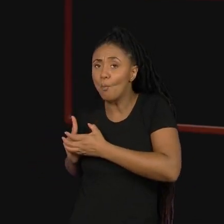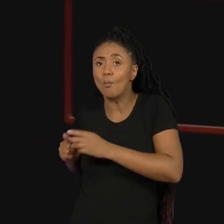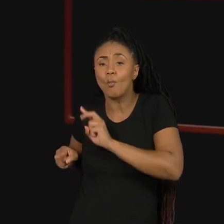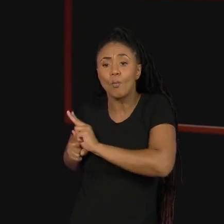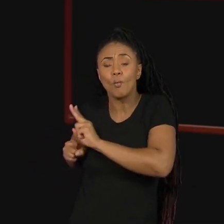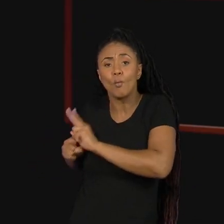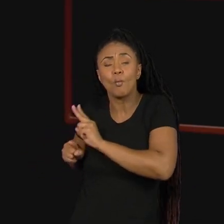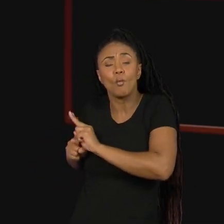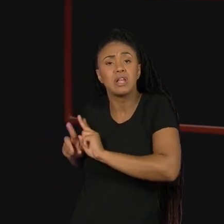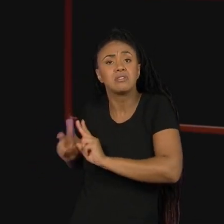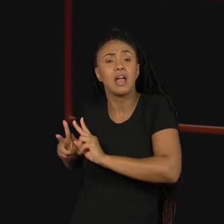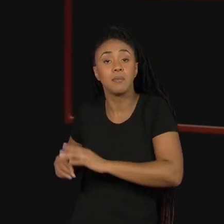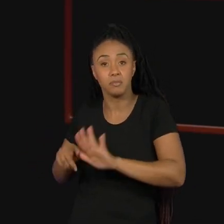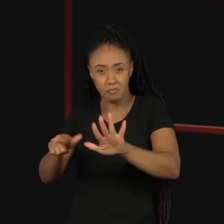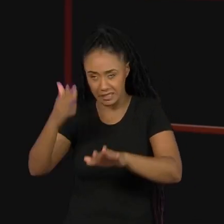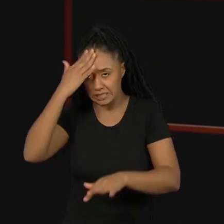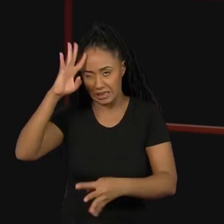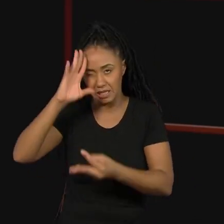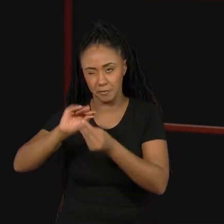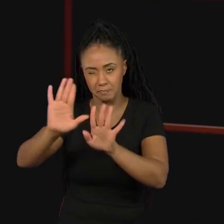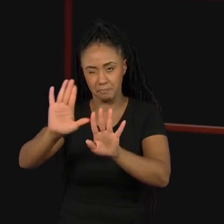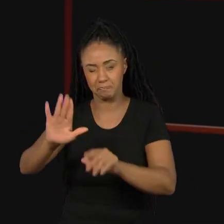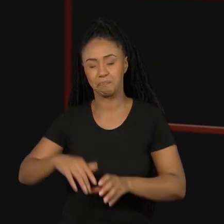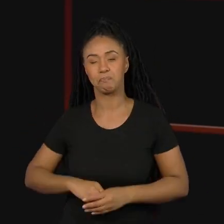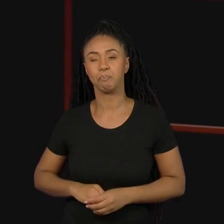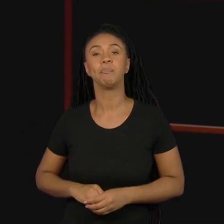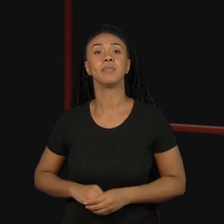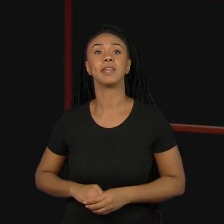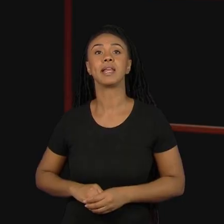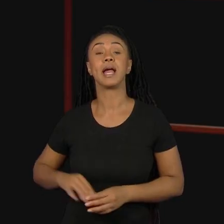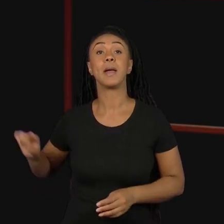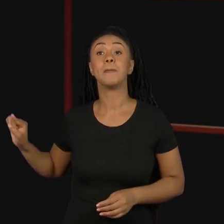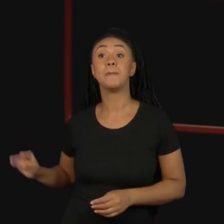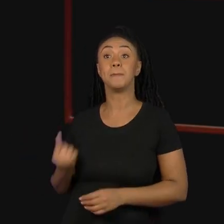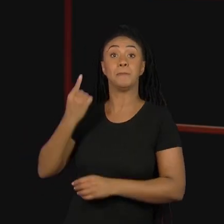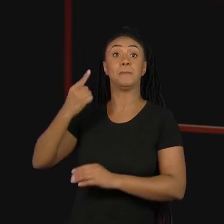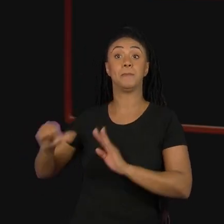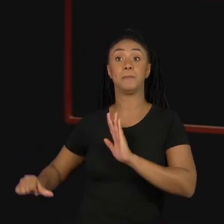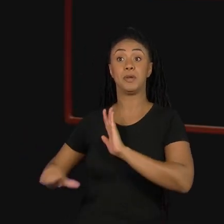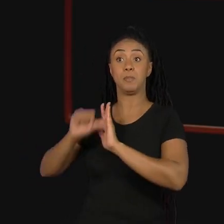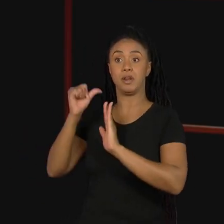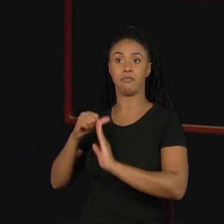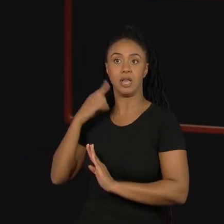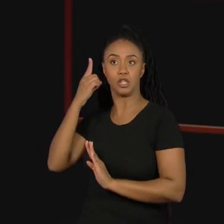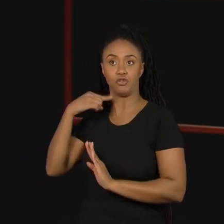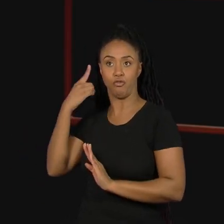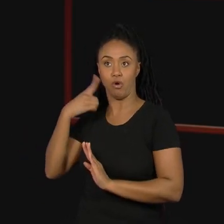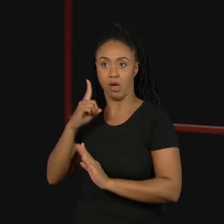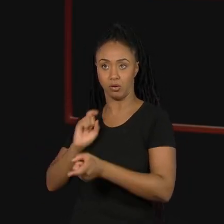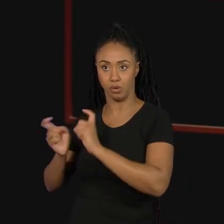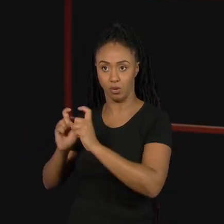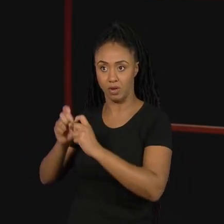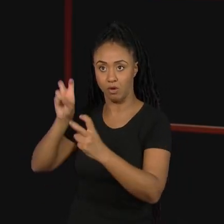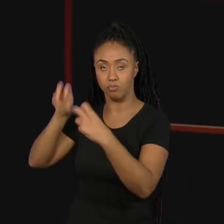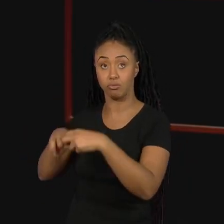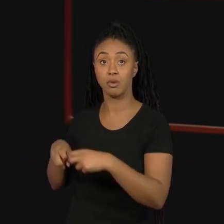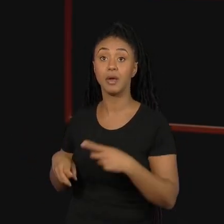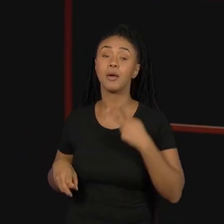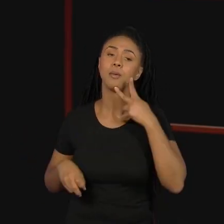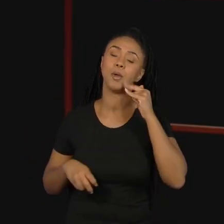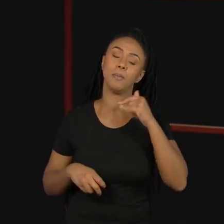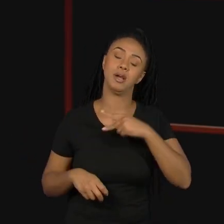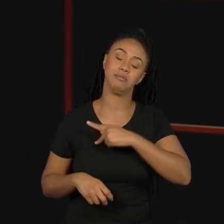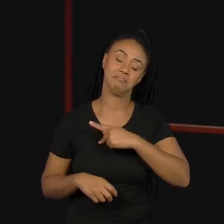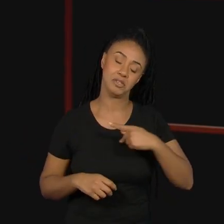protegido. Pra você ter uma ideia, a primeira reunião que eu tive com o advogado, depois que fui preso, meu pai, querido